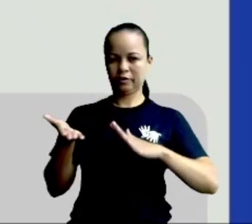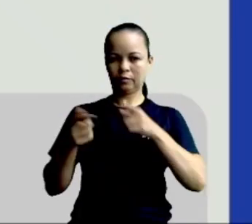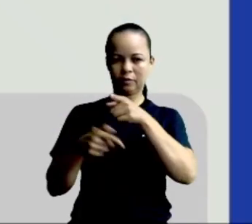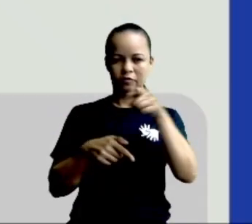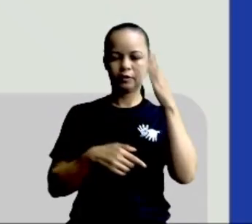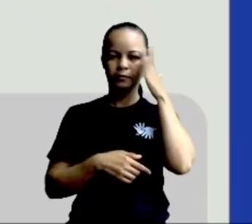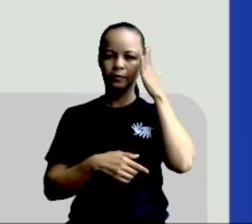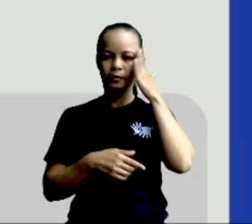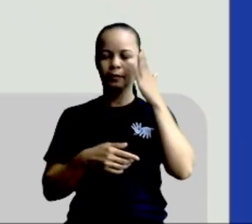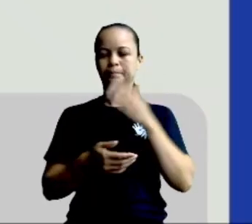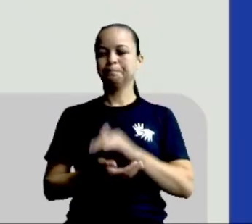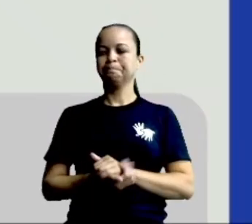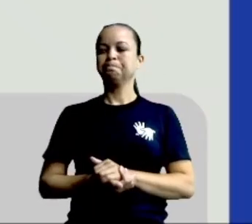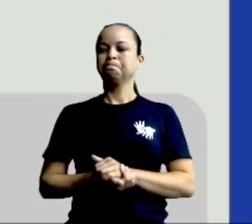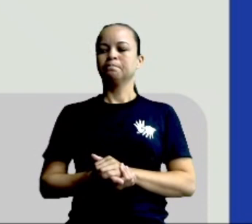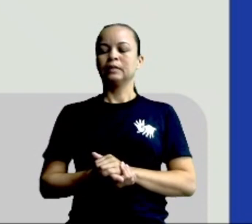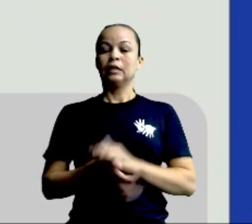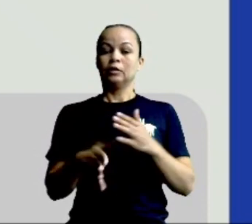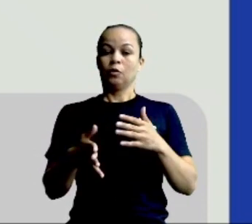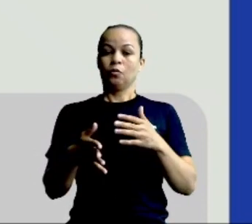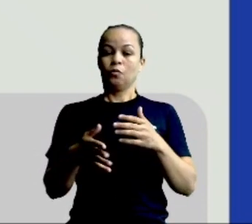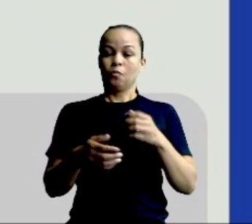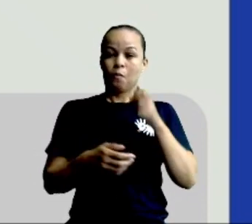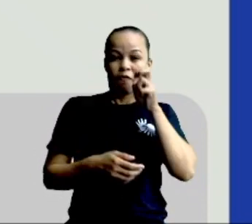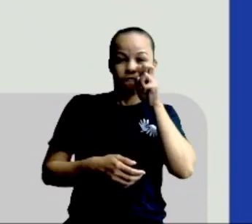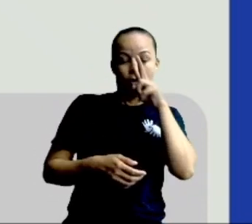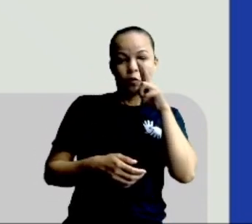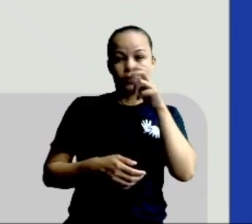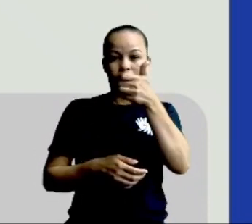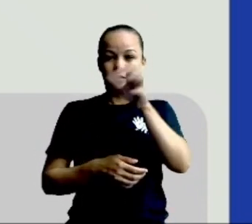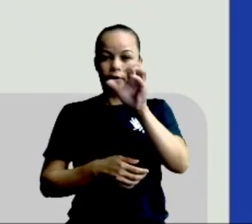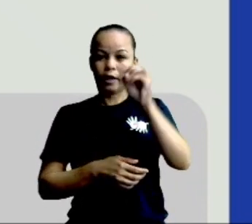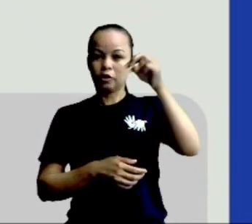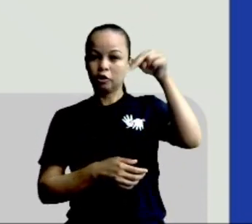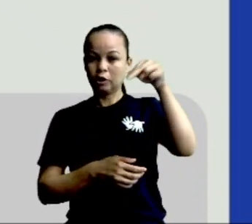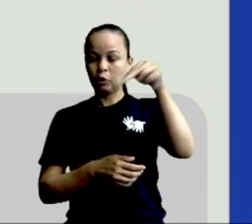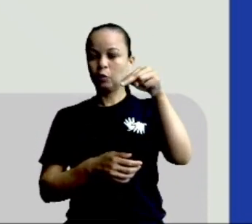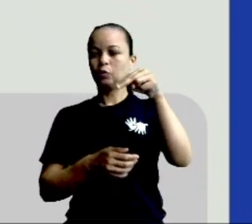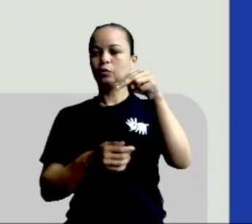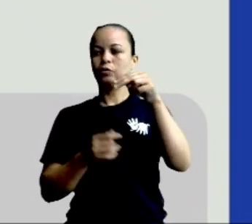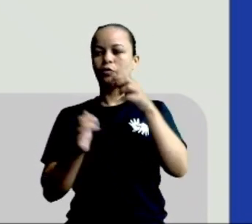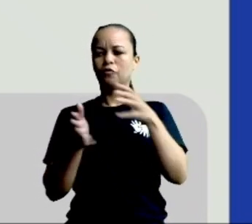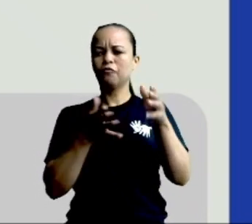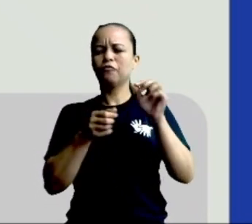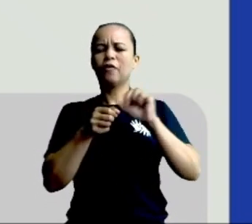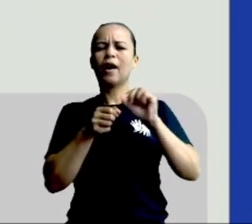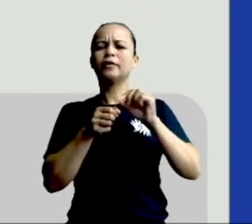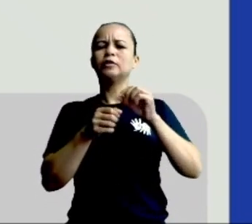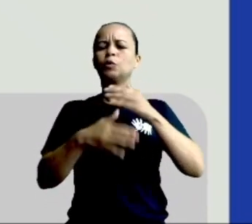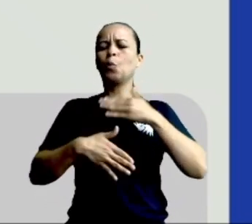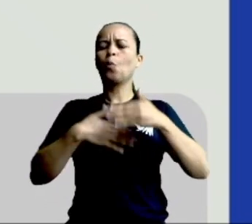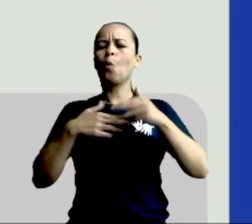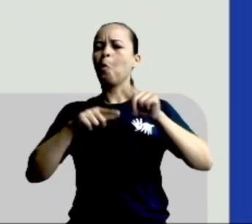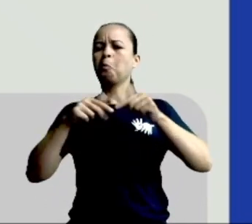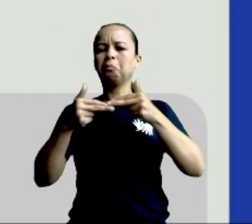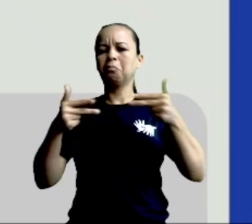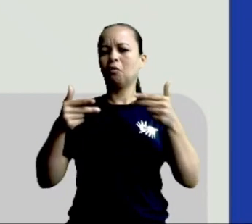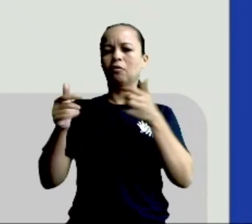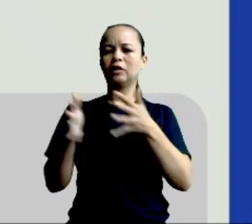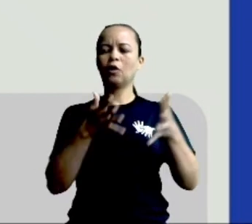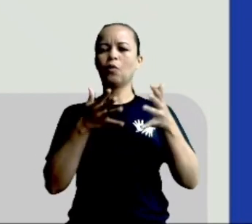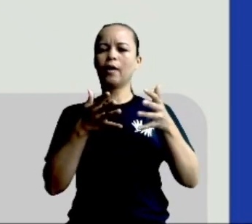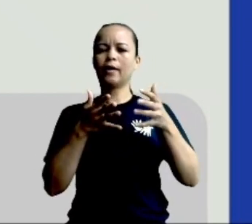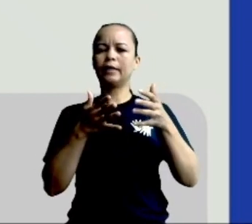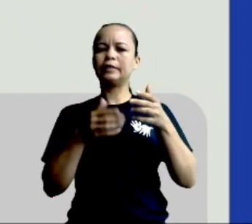Uma força de 10 newton age sobre um corpo, fazendo com que ele realize um deslocamento de